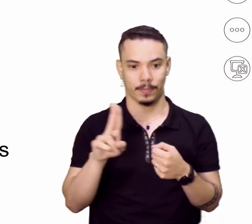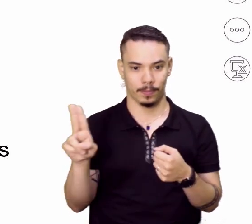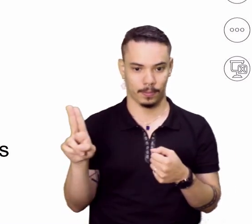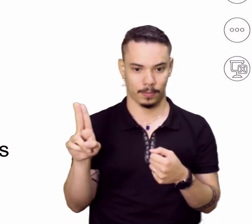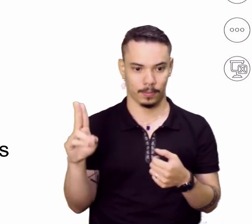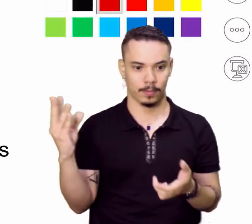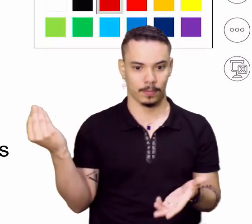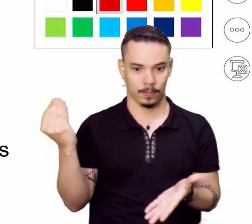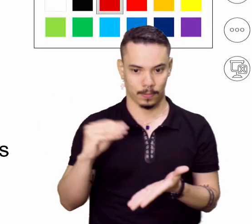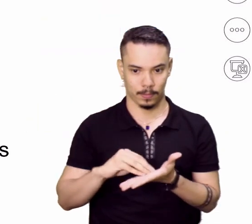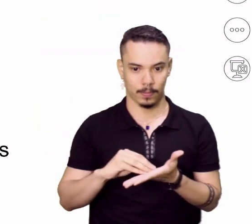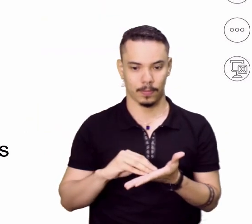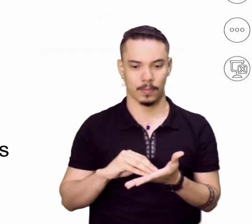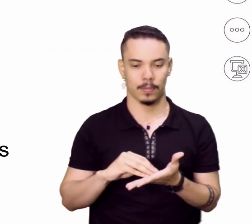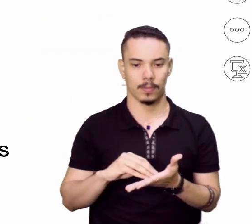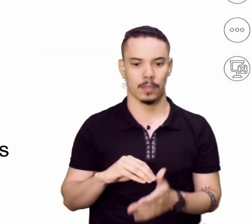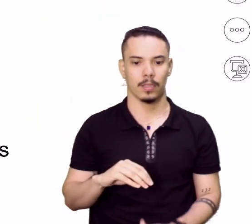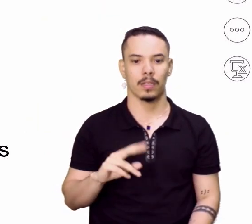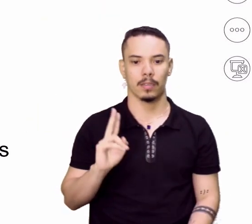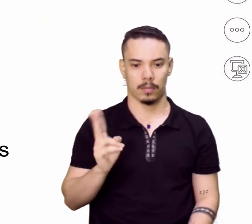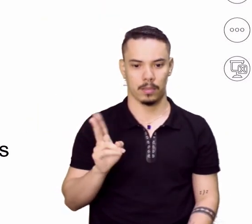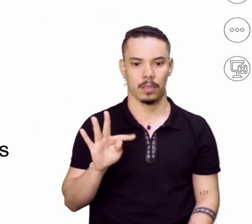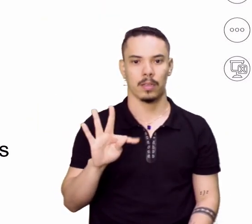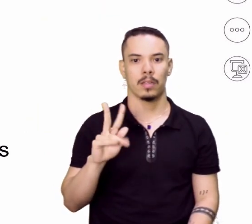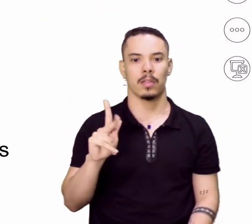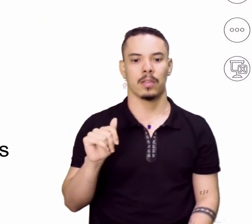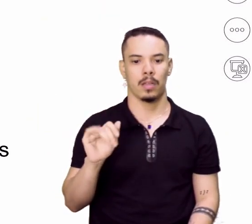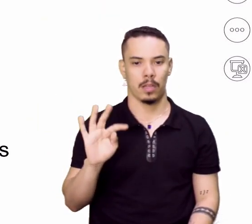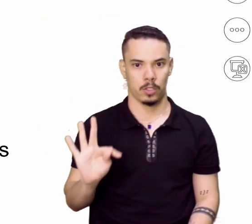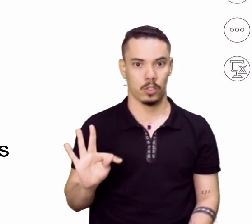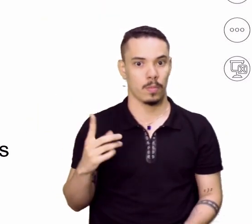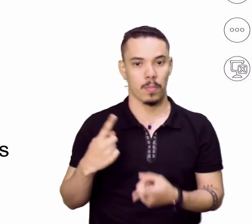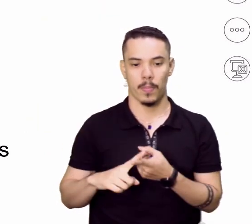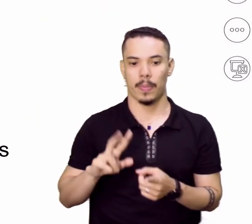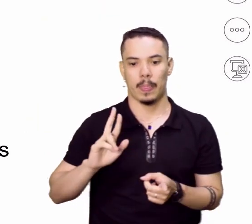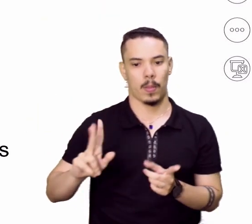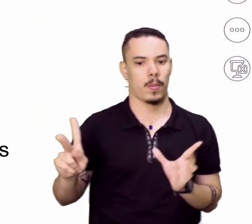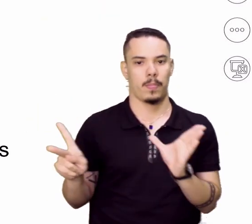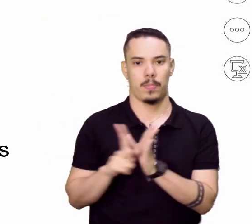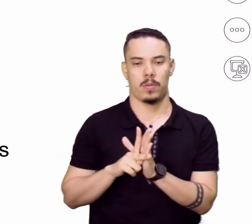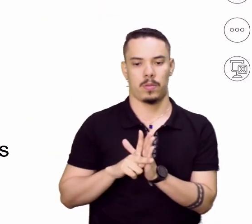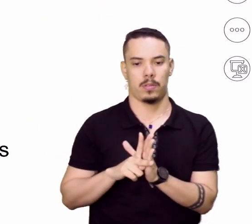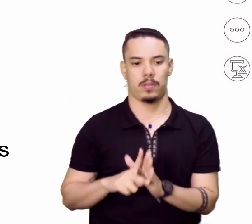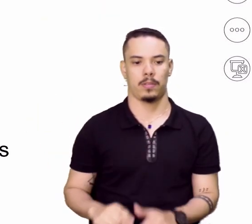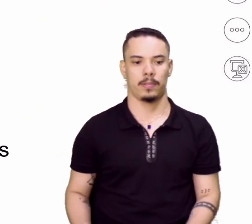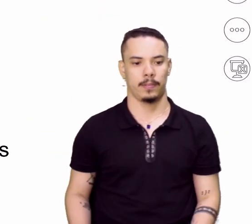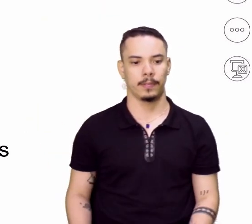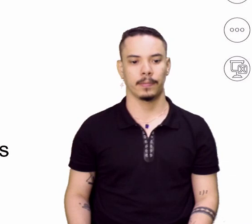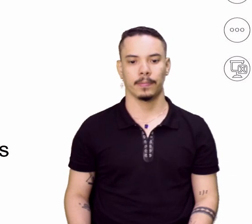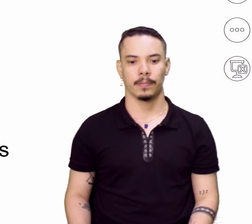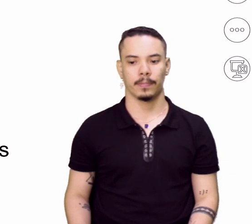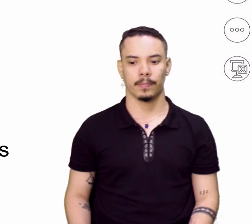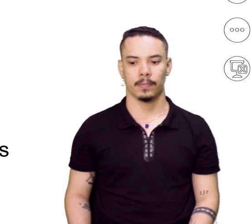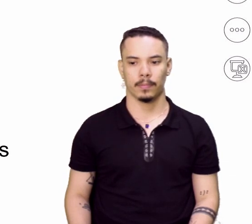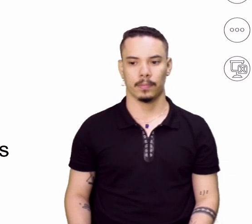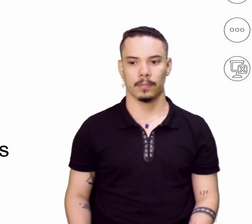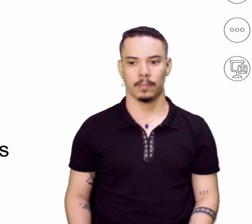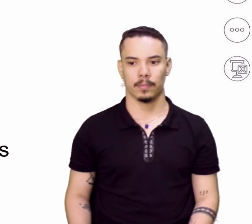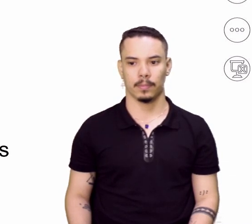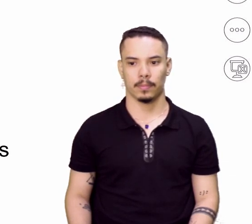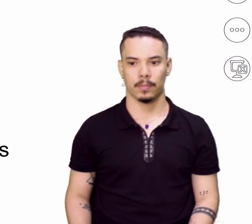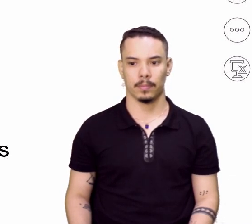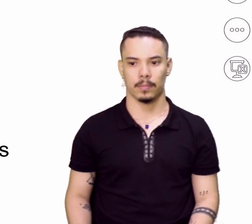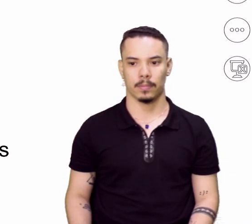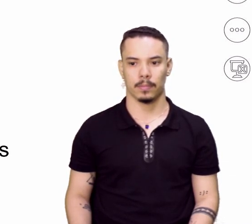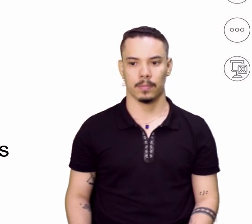o that aí sendo coringa para esse. Não estamos falando de posse, tá? Também não temos aí essa